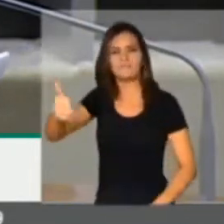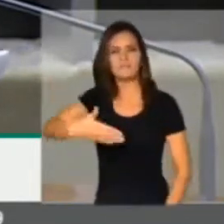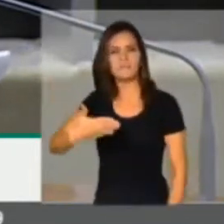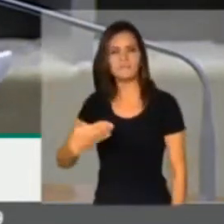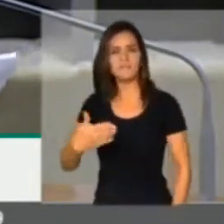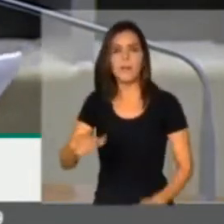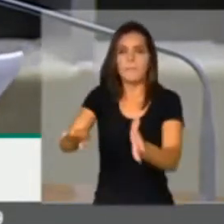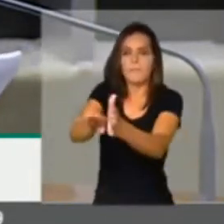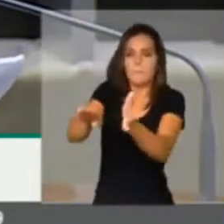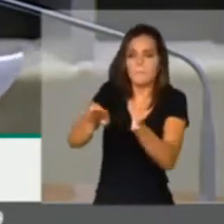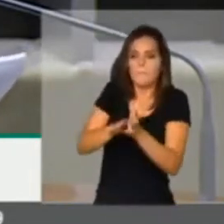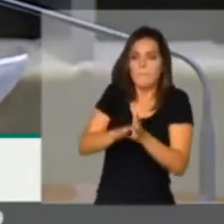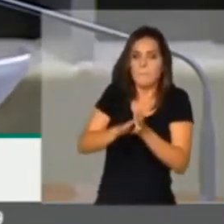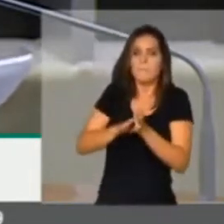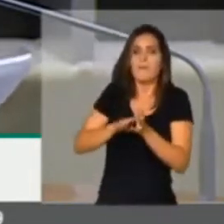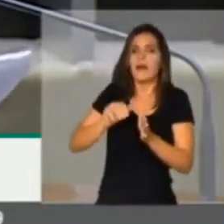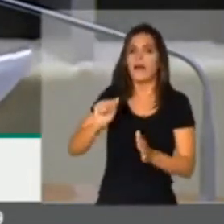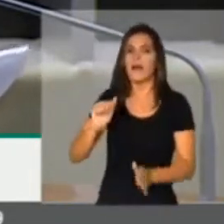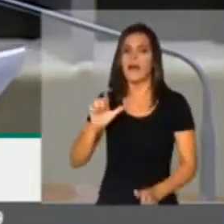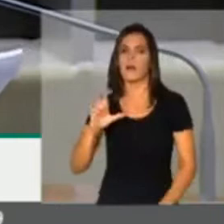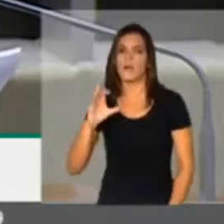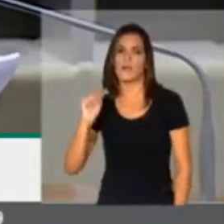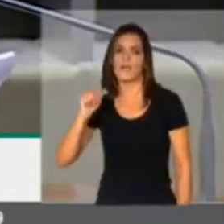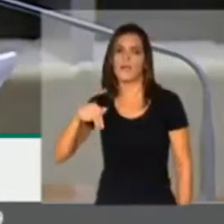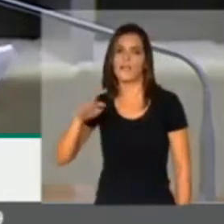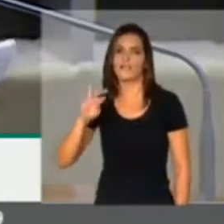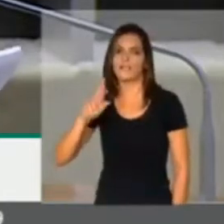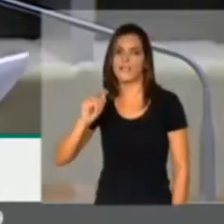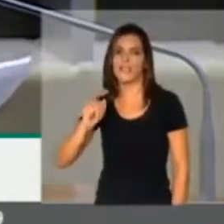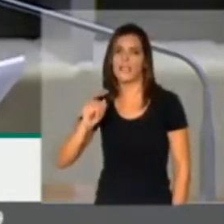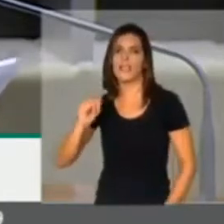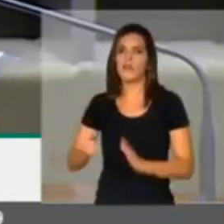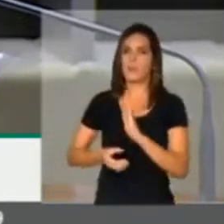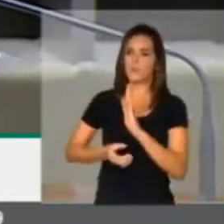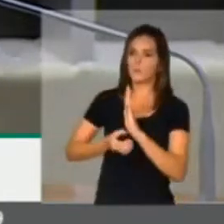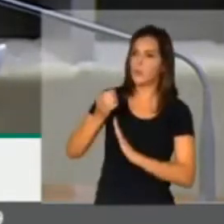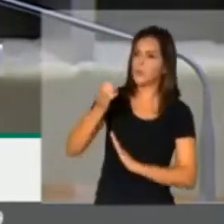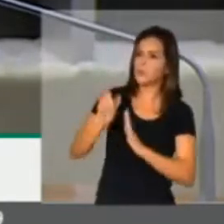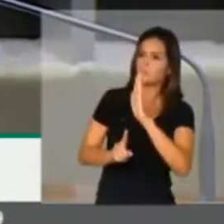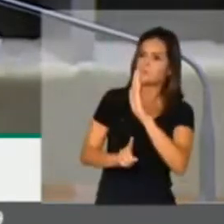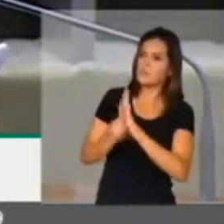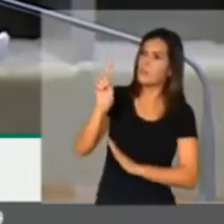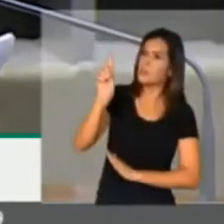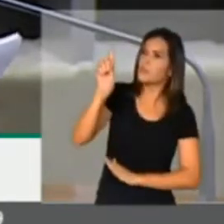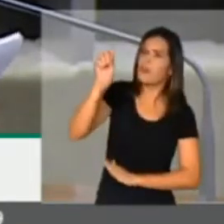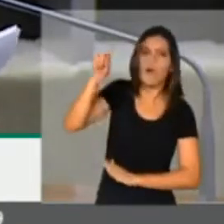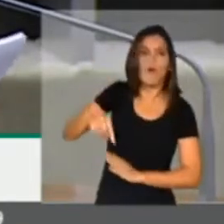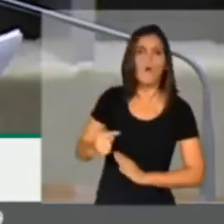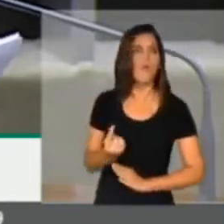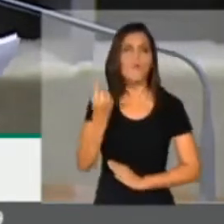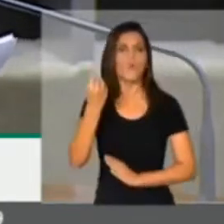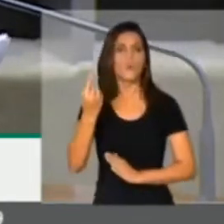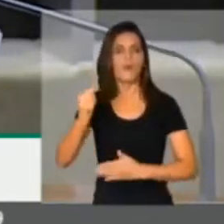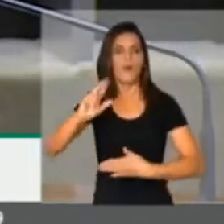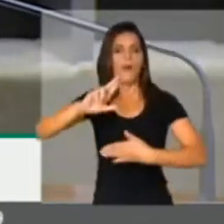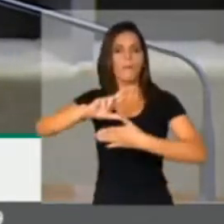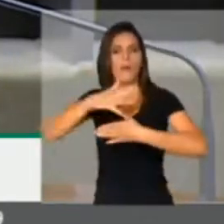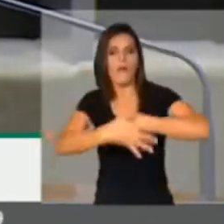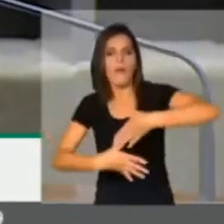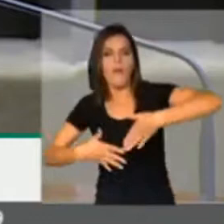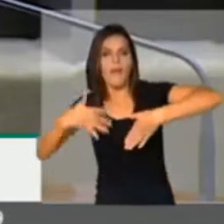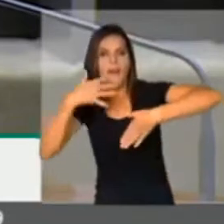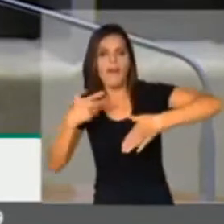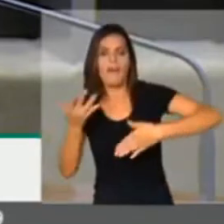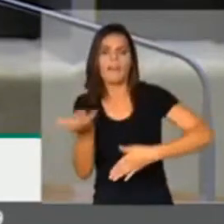base de Alcântara é a única que pode fazer lançamento de foguete na América do Sul. E eles querem uma base militar aqui.